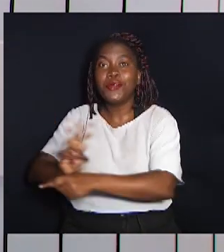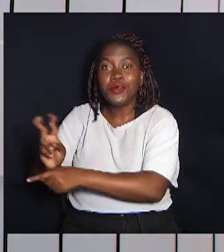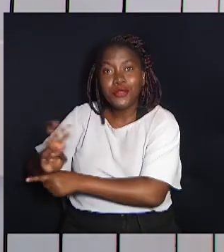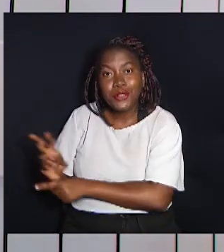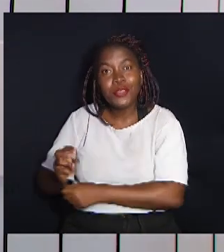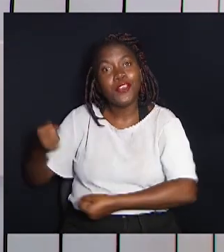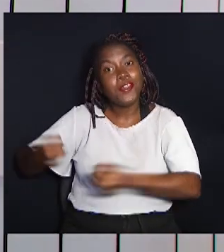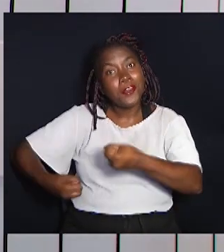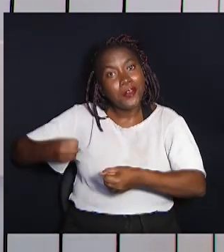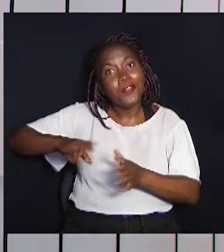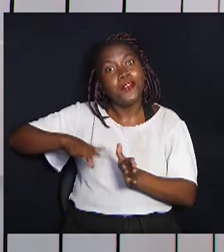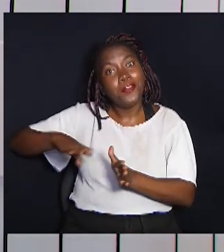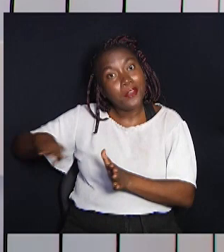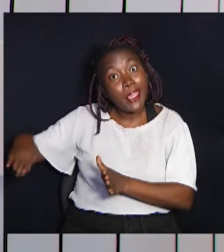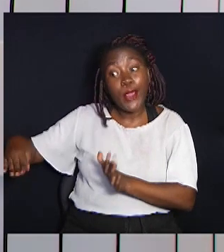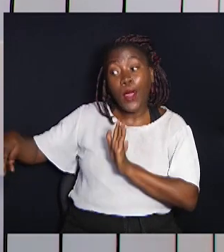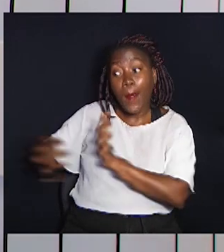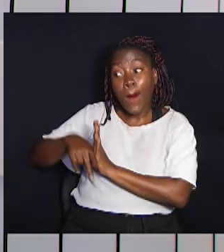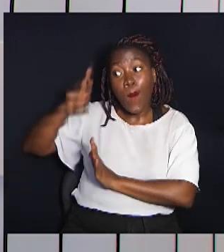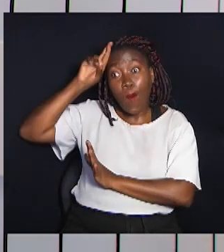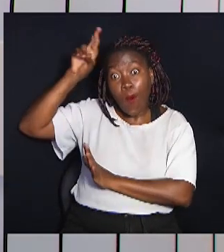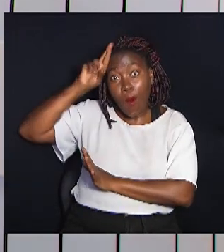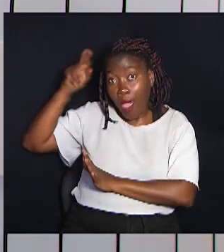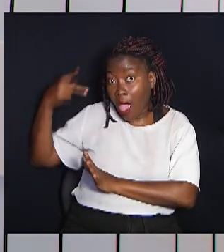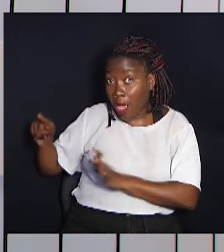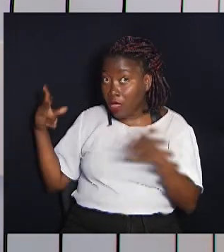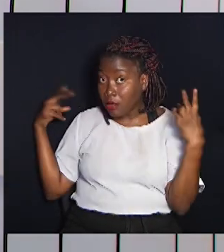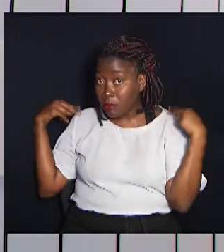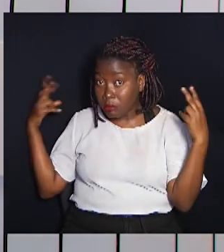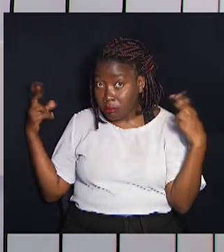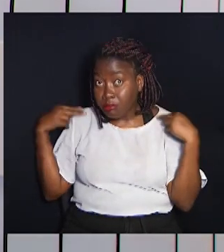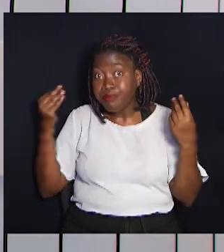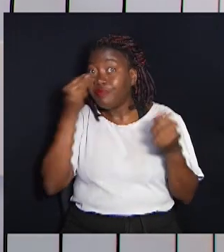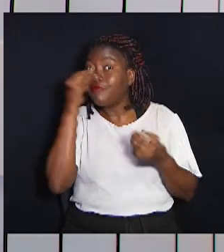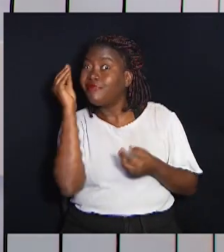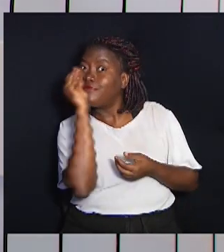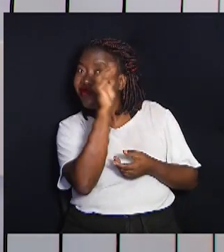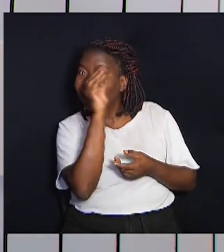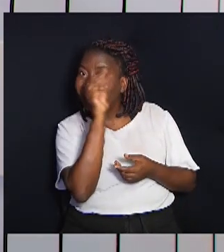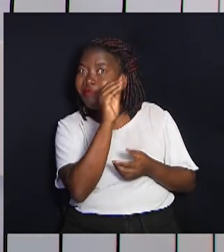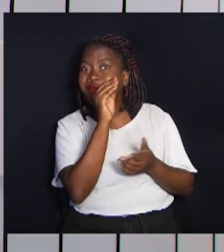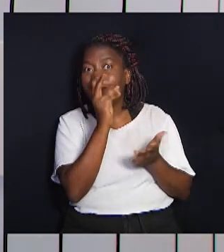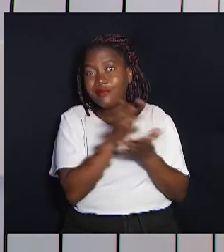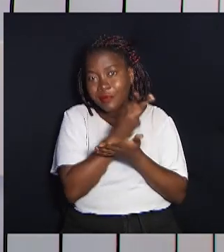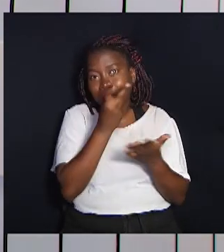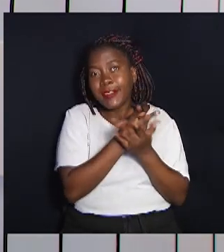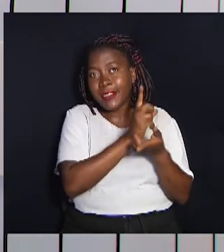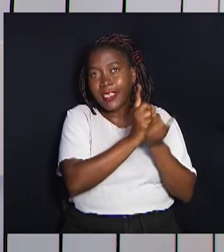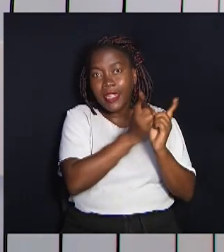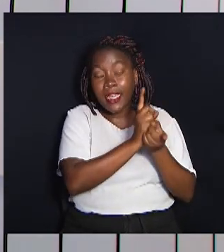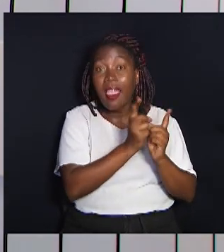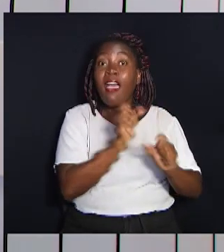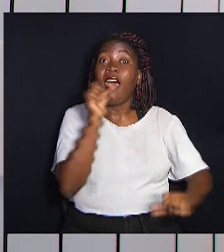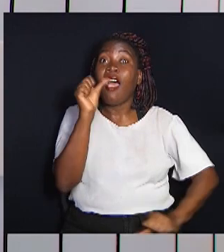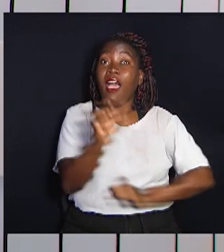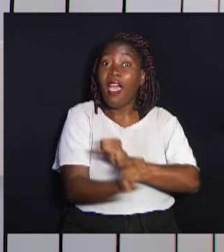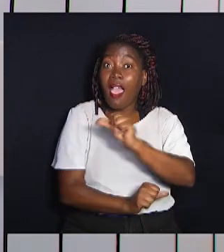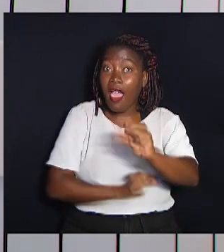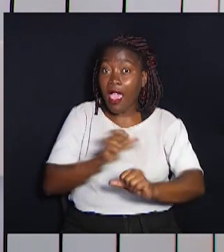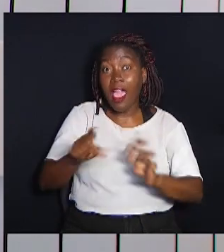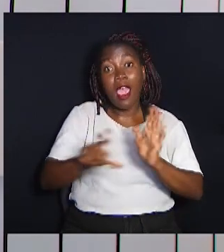veículos cujos proprietários ou condutores tenham cometido infrações à legislação de trânsito, a alteração em uma